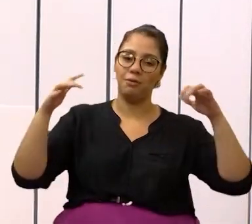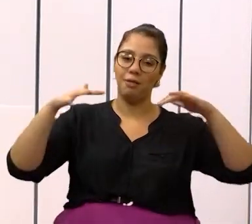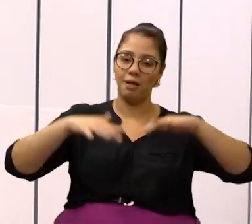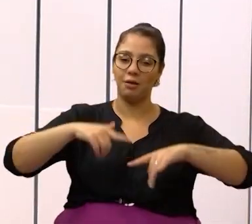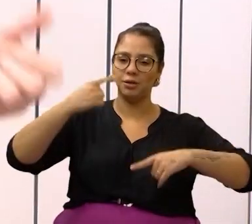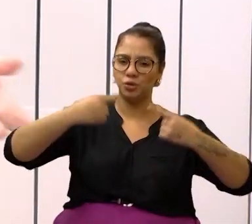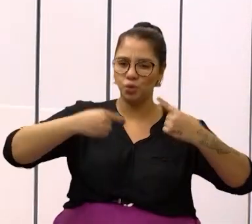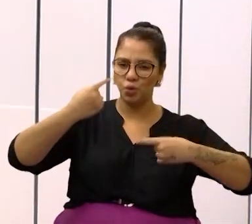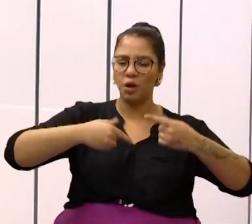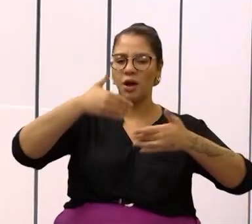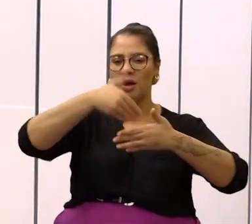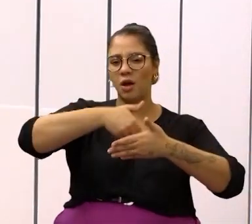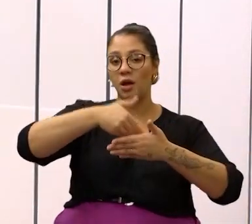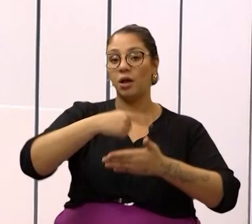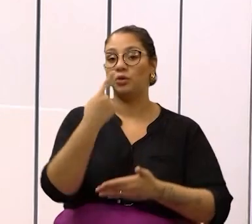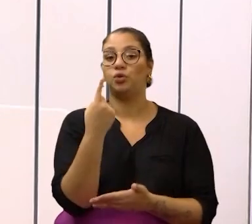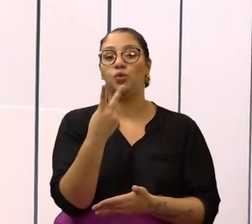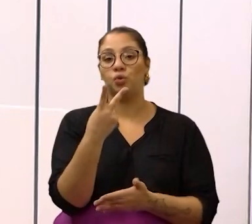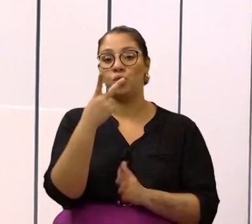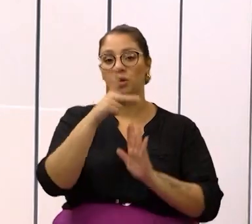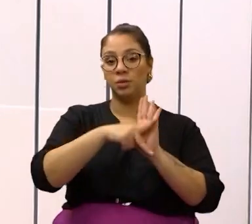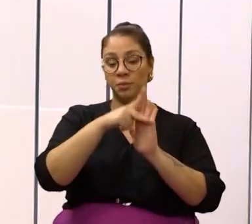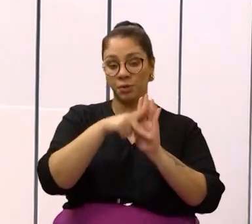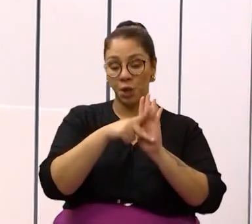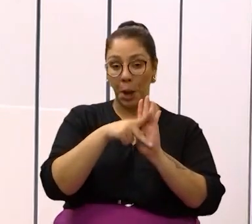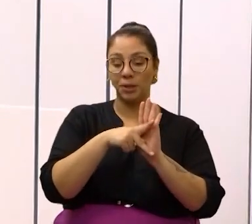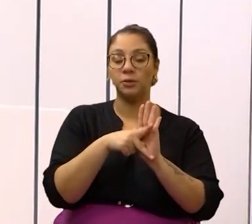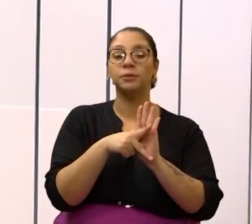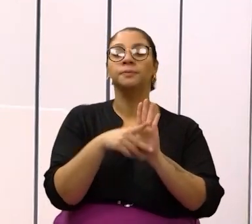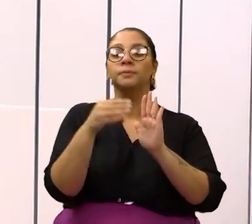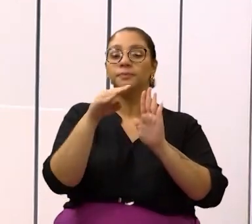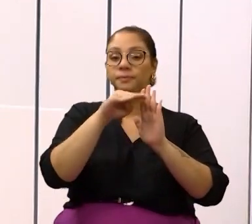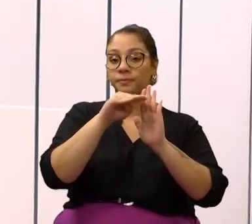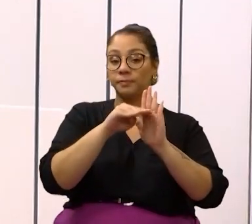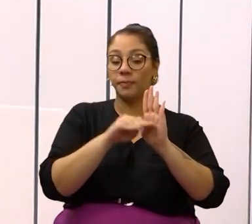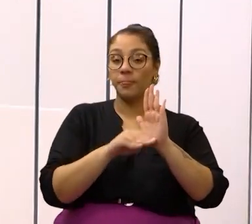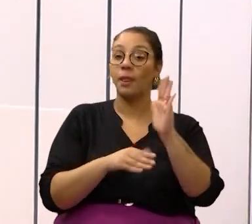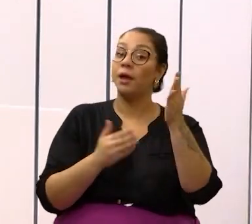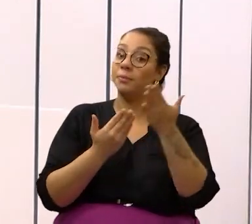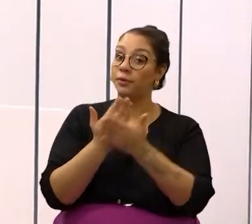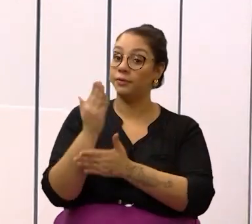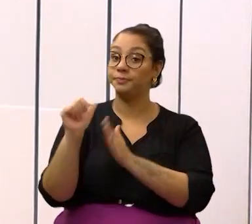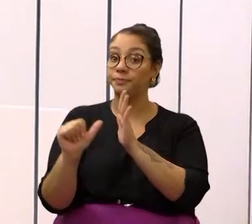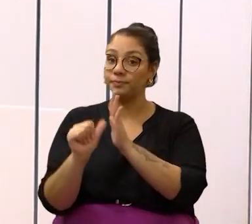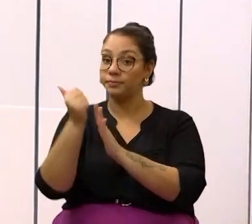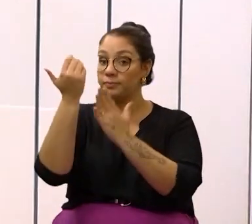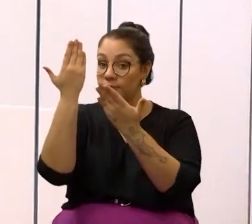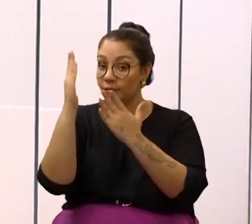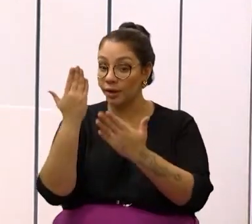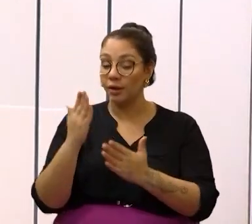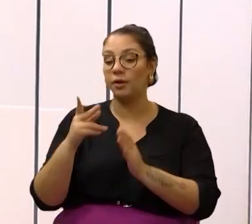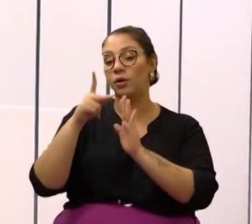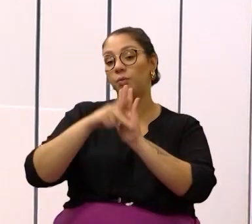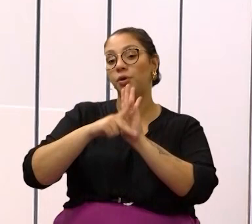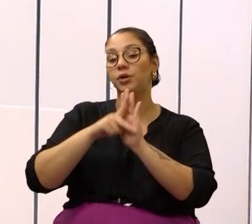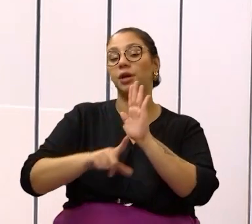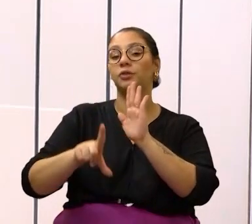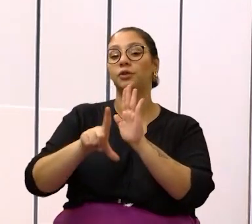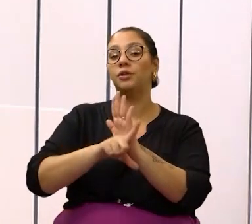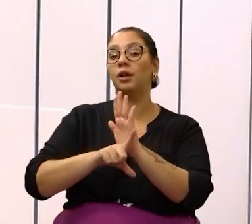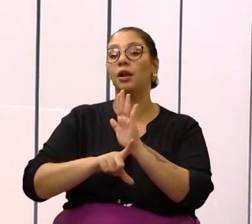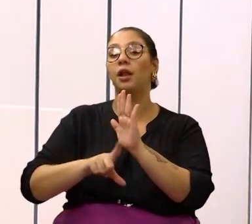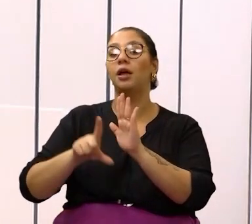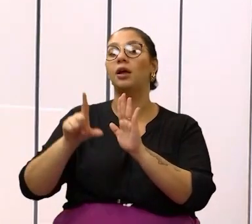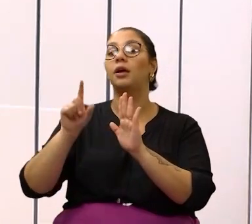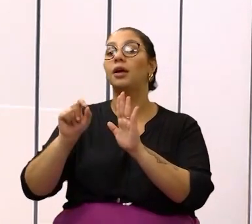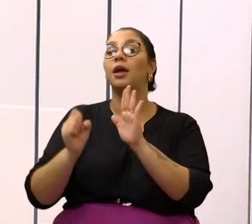se reuniram para discutir e votar 12 projetos entre eles foi aprovado em primeira análise o projeto